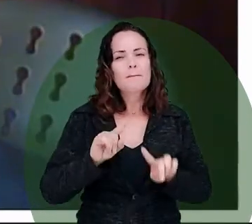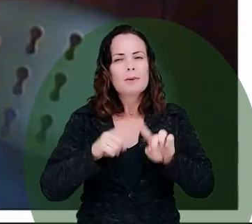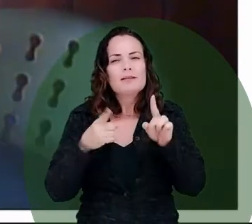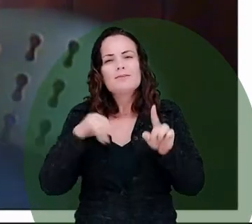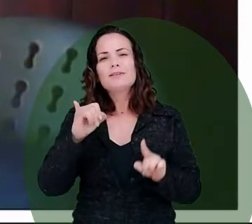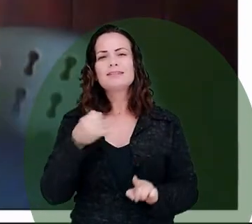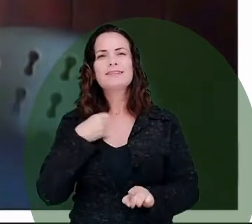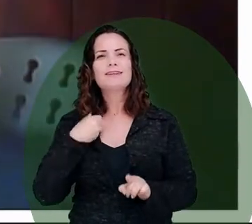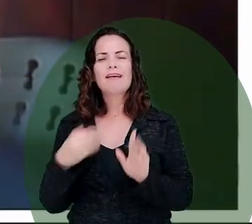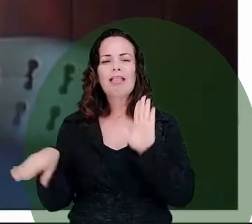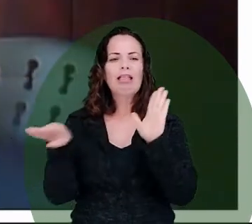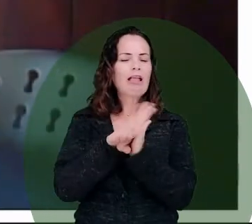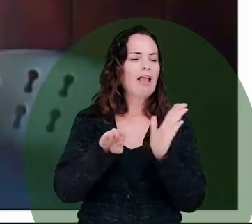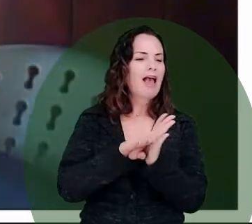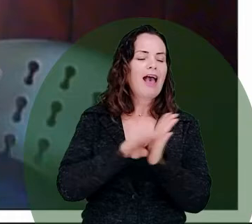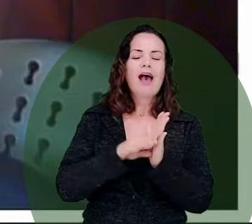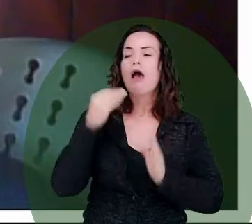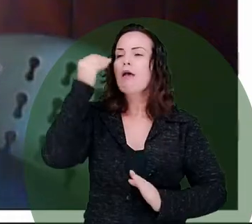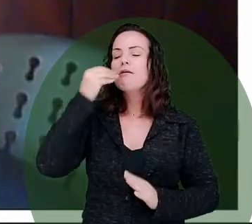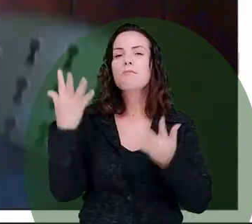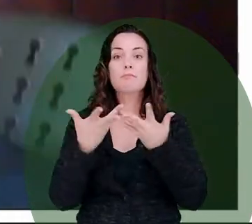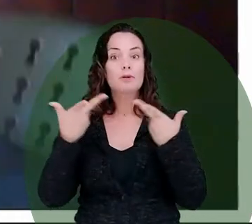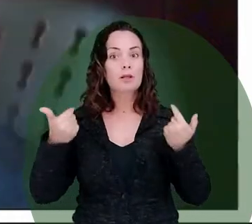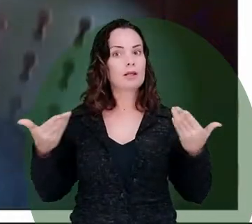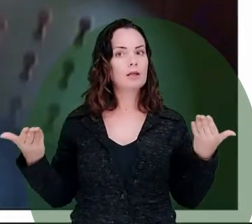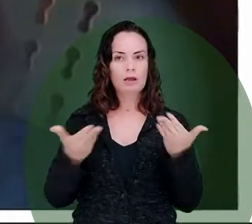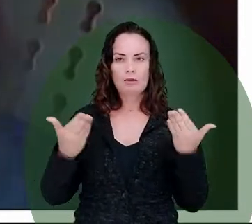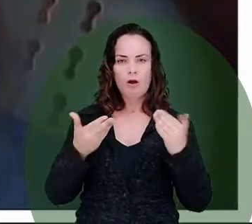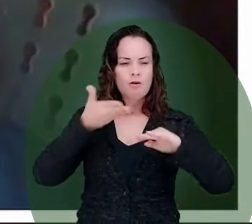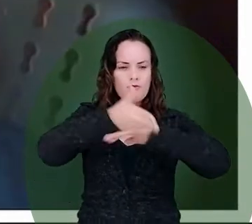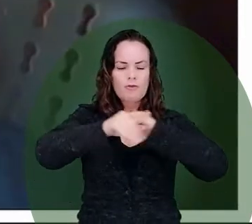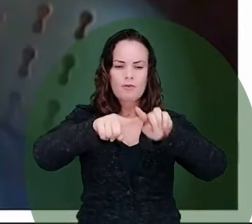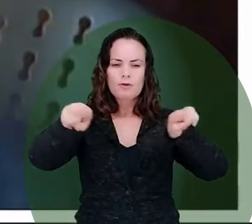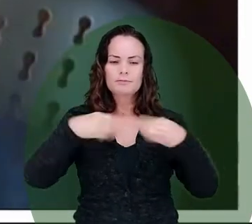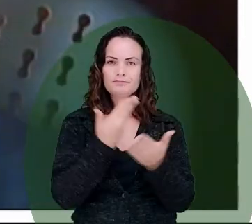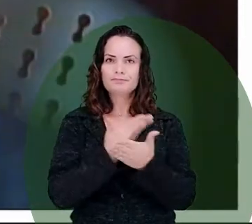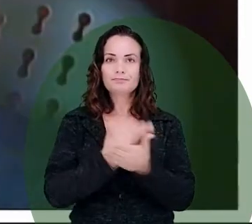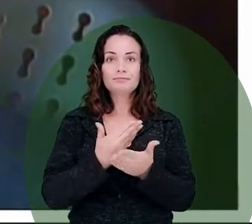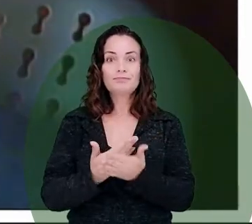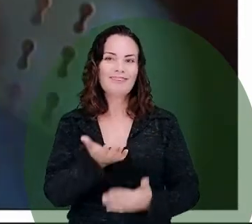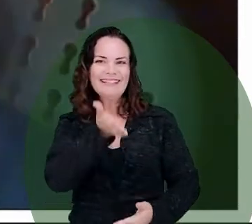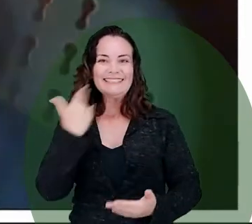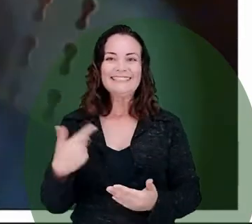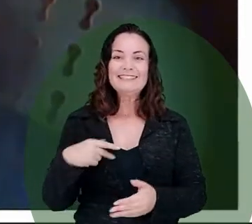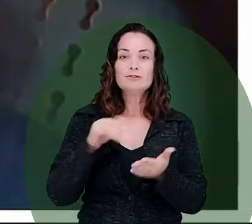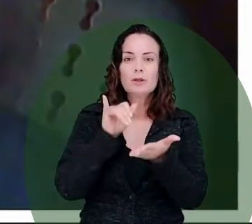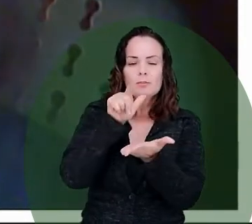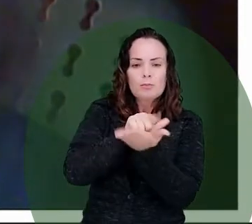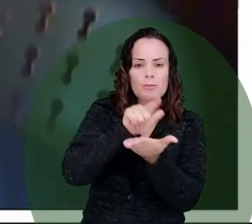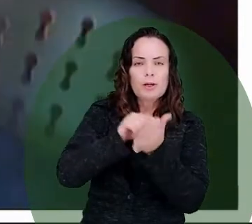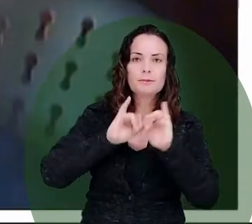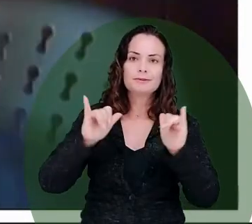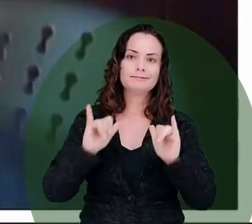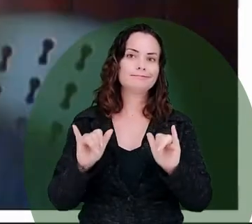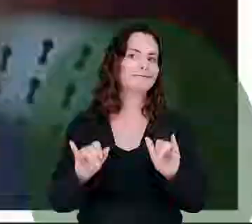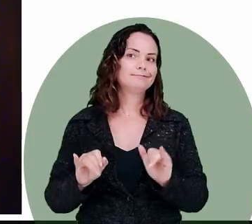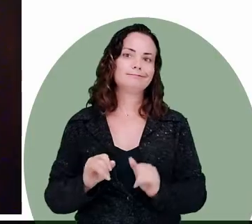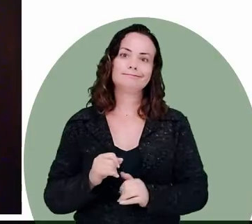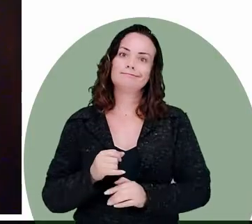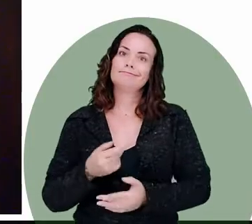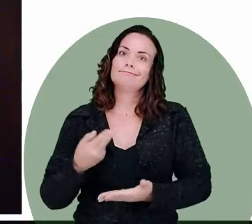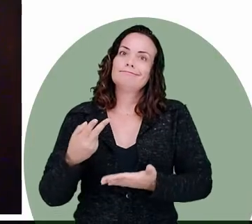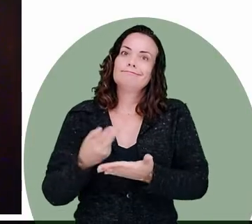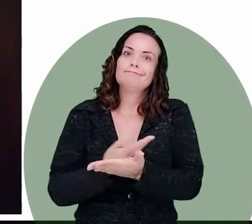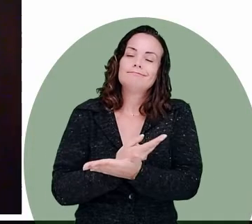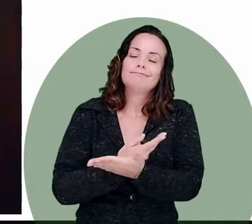dizer, ai, que experiência maravilhosa, agora eu vou chegar numa classe e digo, gente, vamos escrever bilhete? Não vai dar certo.